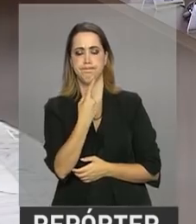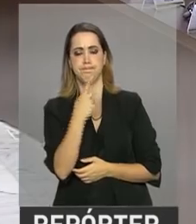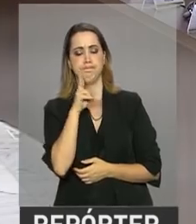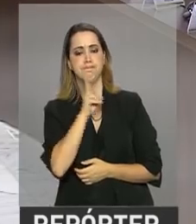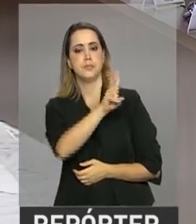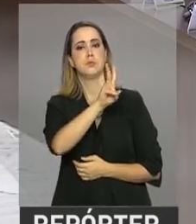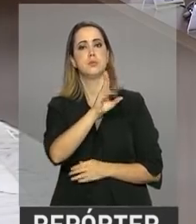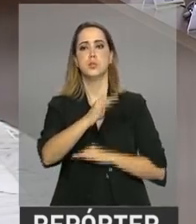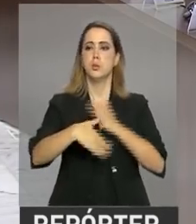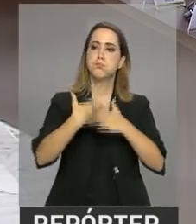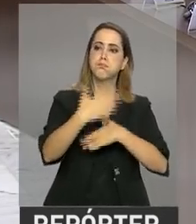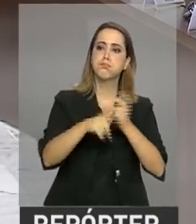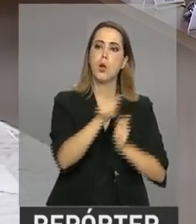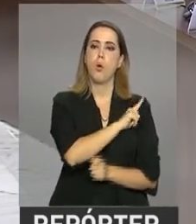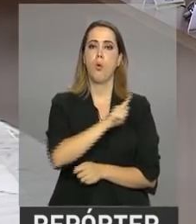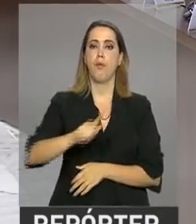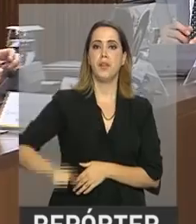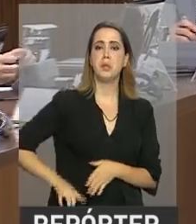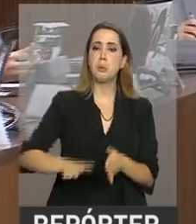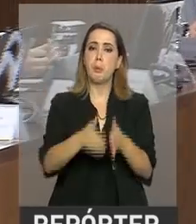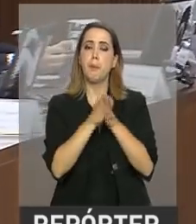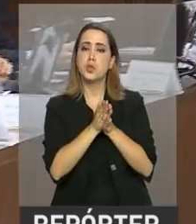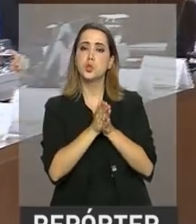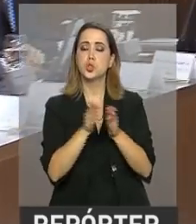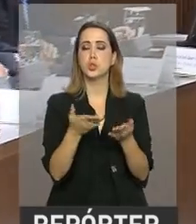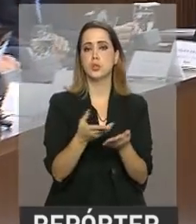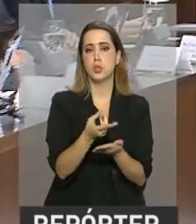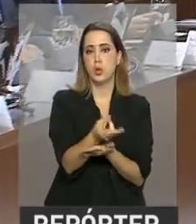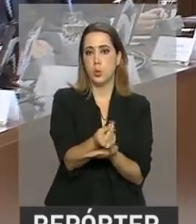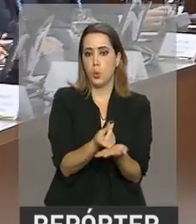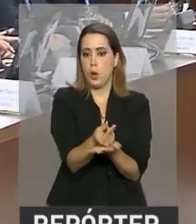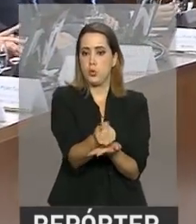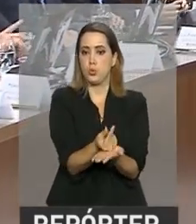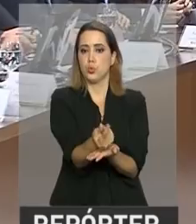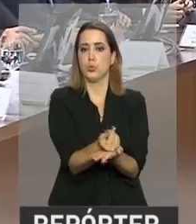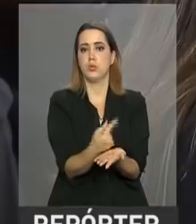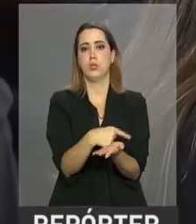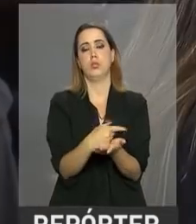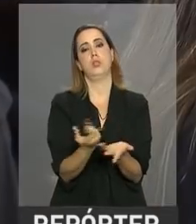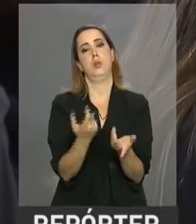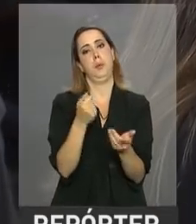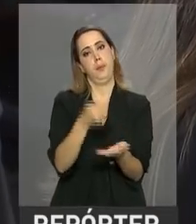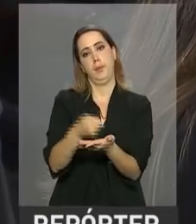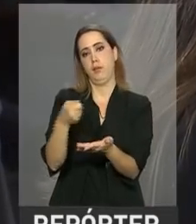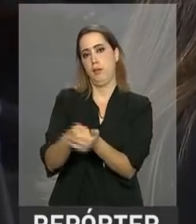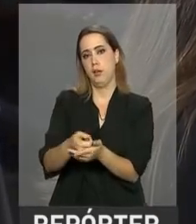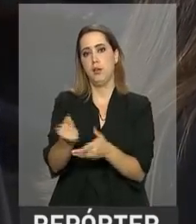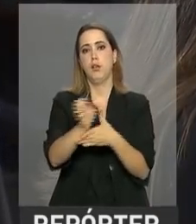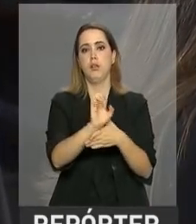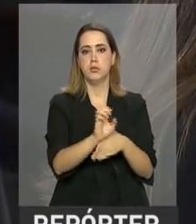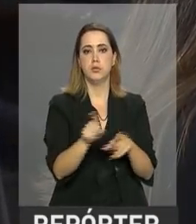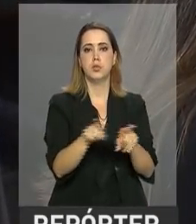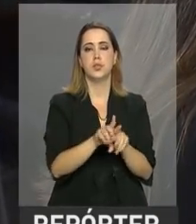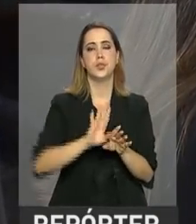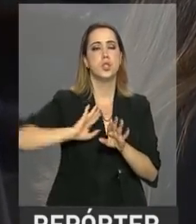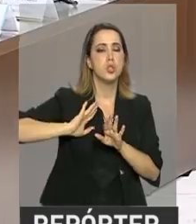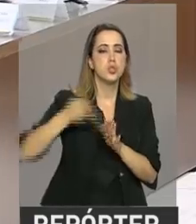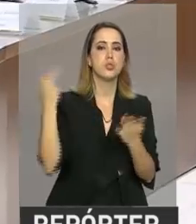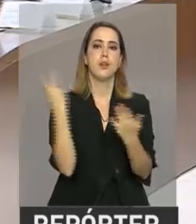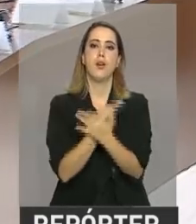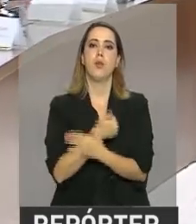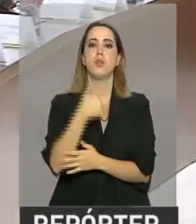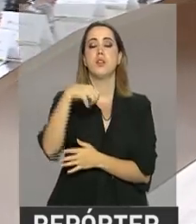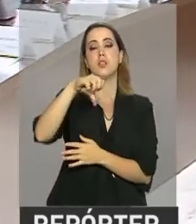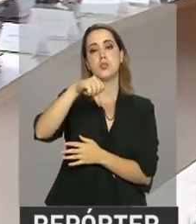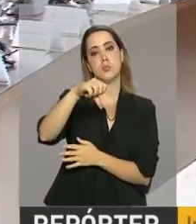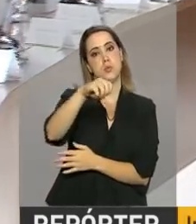repete, governadores em Brasília pedindo ajuda federal para fechar as contas dos estados. Isso ocorre desde 1997,